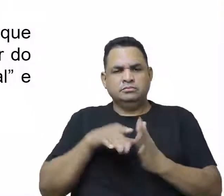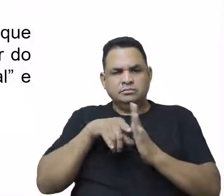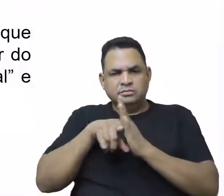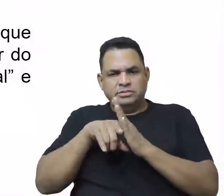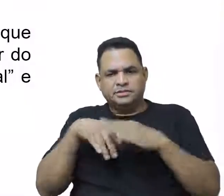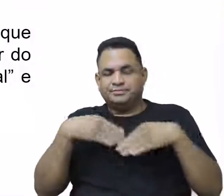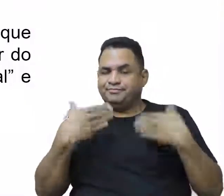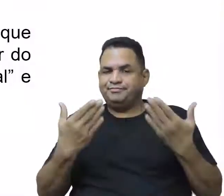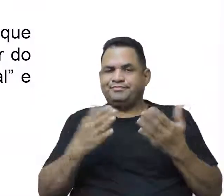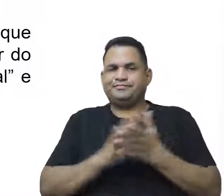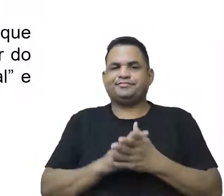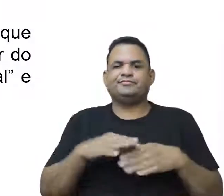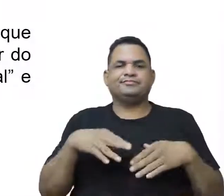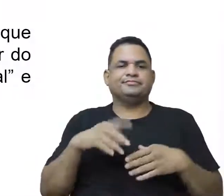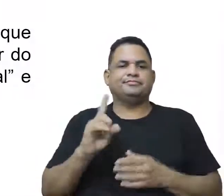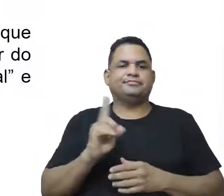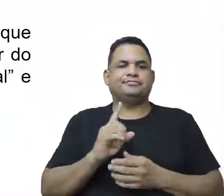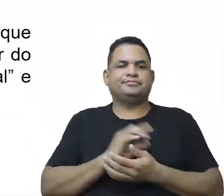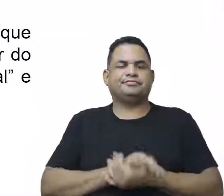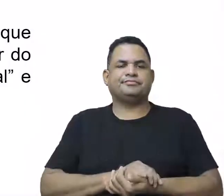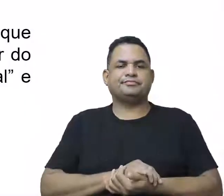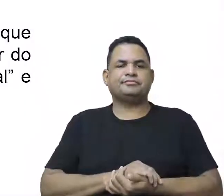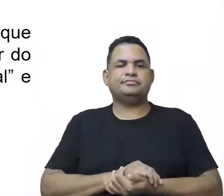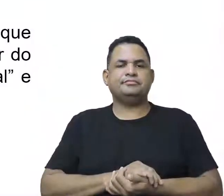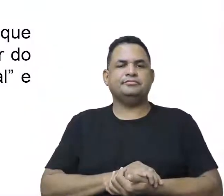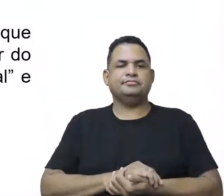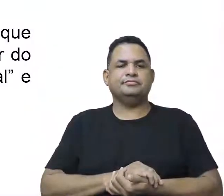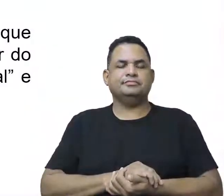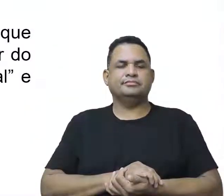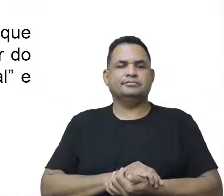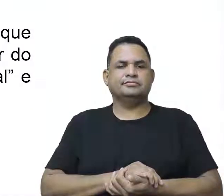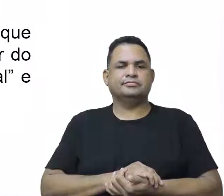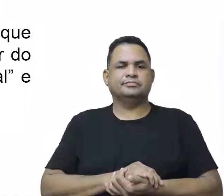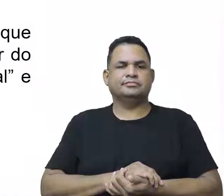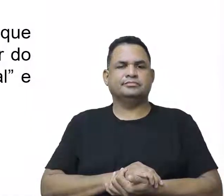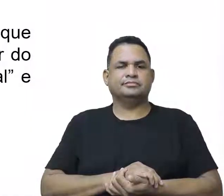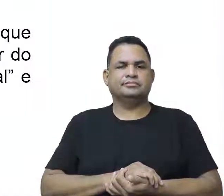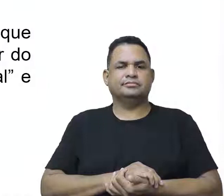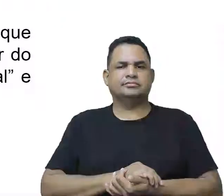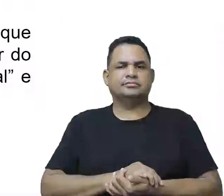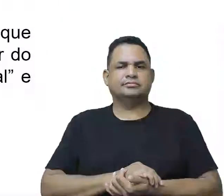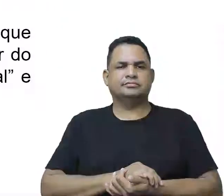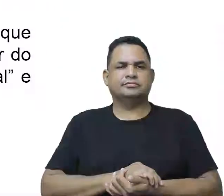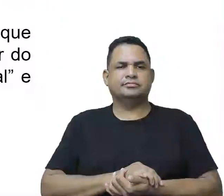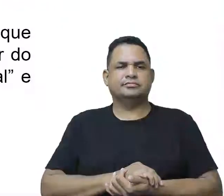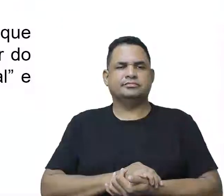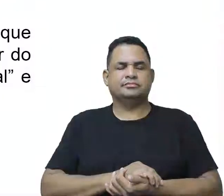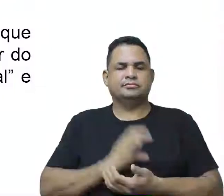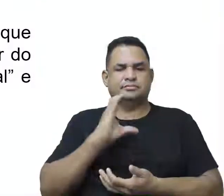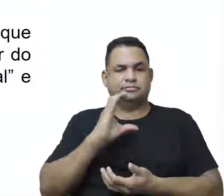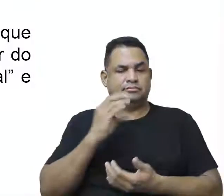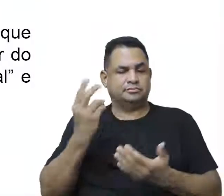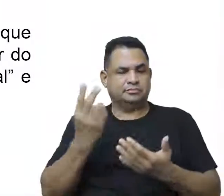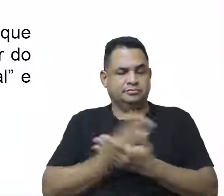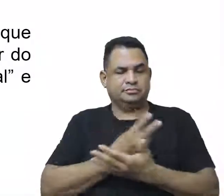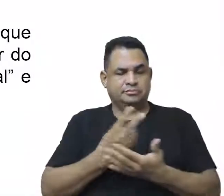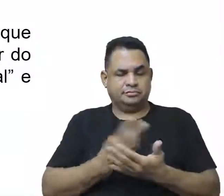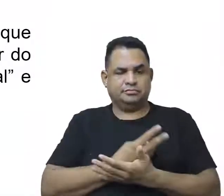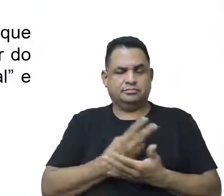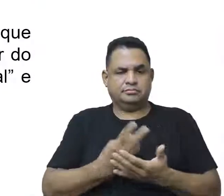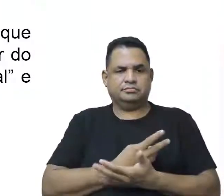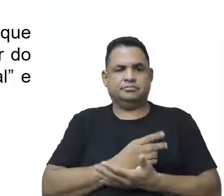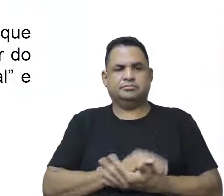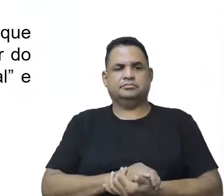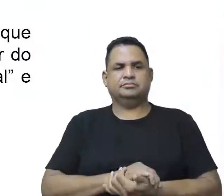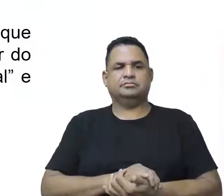podem ocorrer quando, né? Isso está fazendo a questão ficar errada. Então, aqui também, a C, né? Não